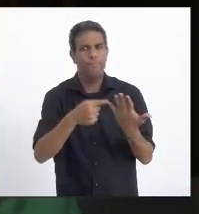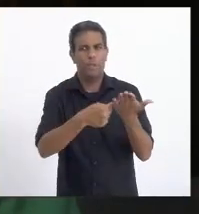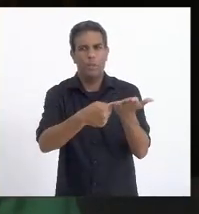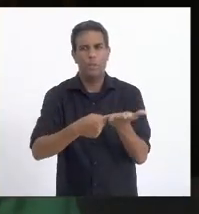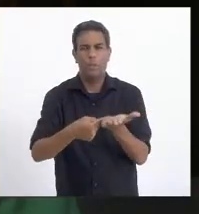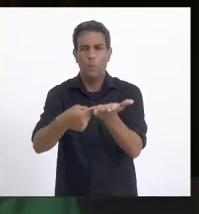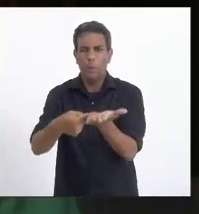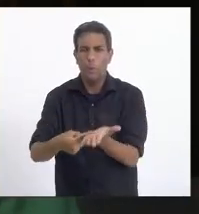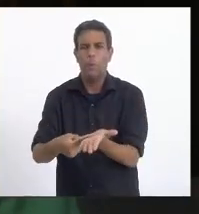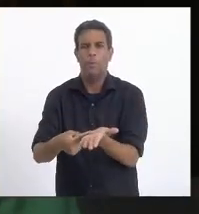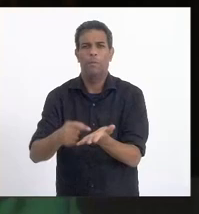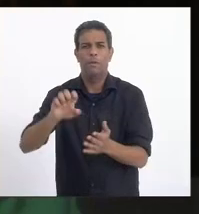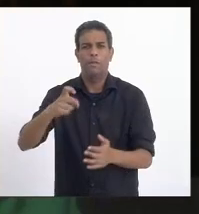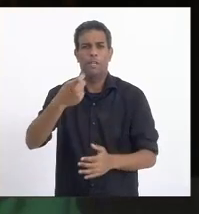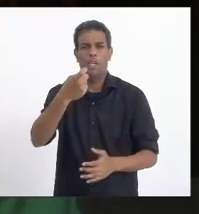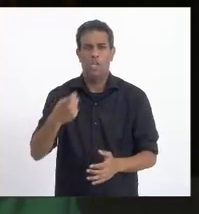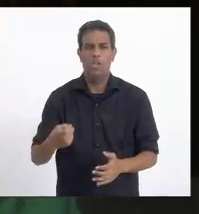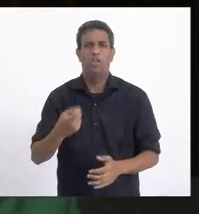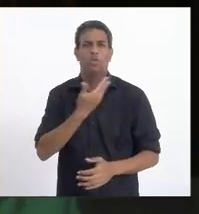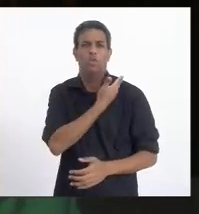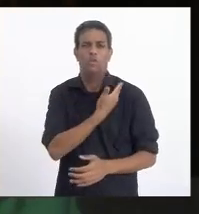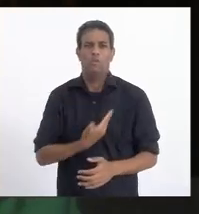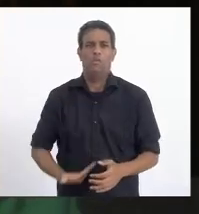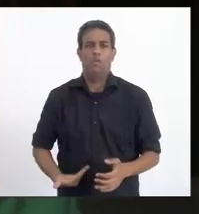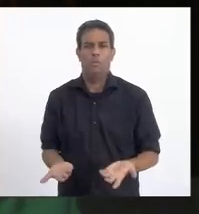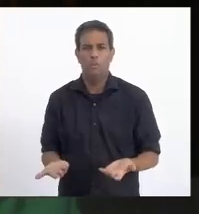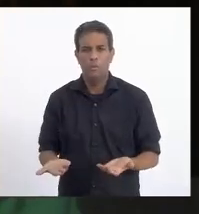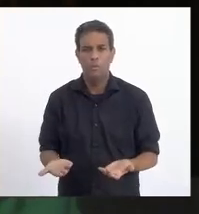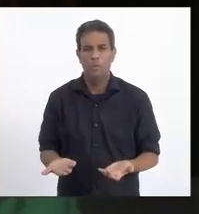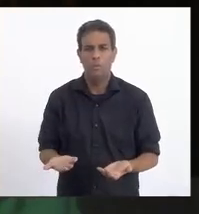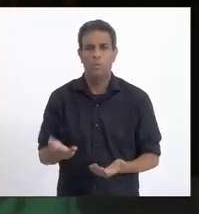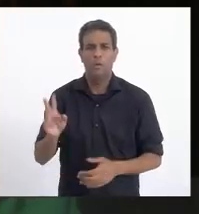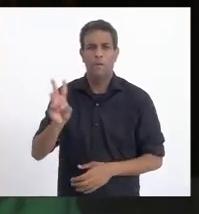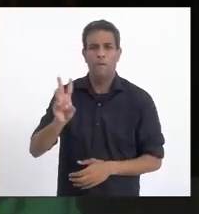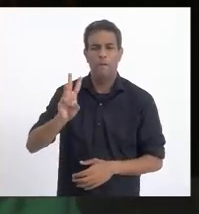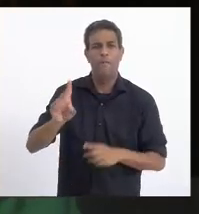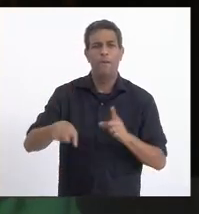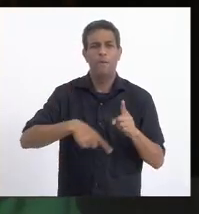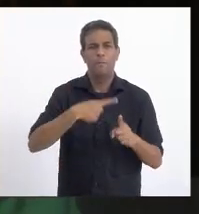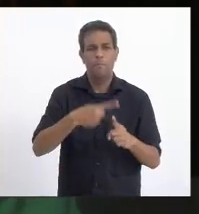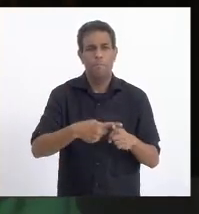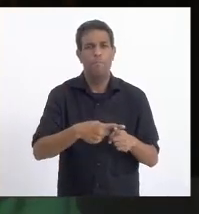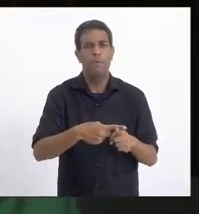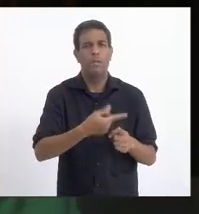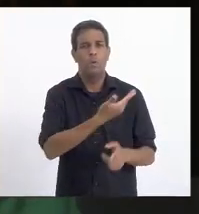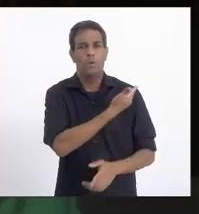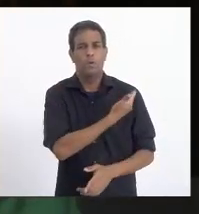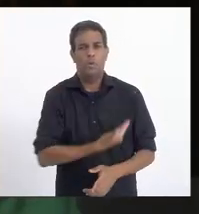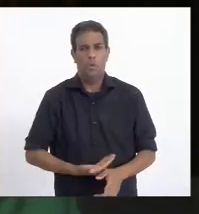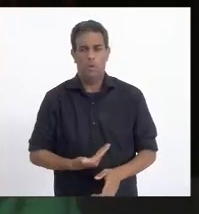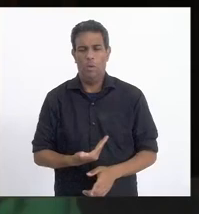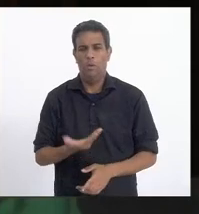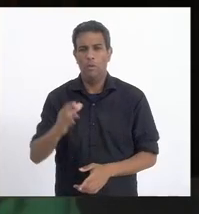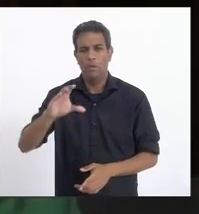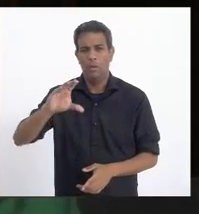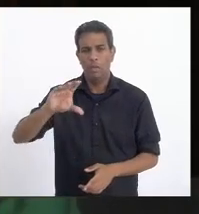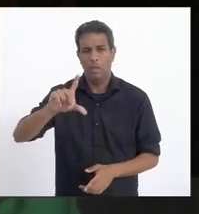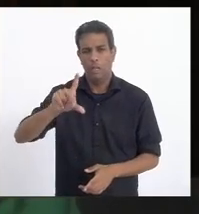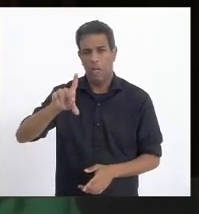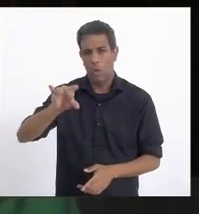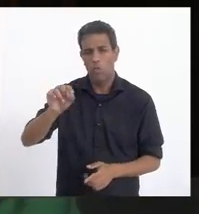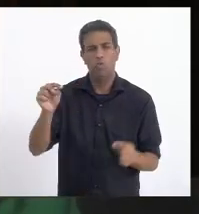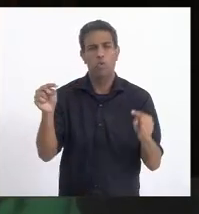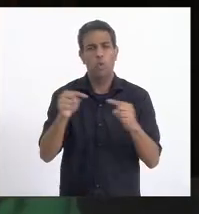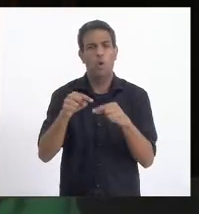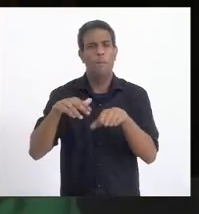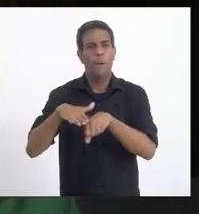acordo com ex-governador Wilson Vilson e com o governador Cláudio caixa que sempre vou estar aqui